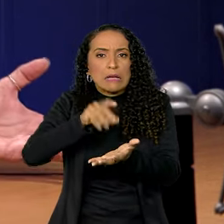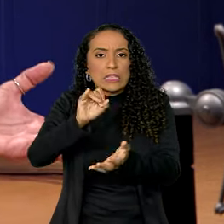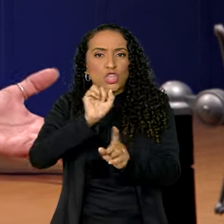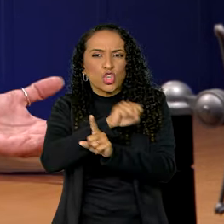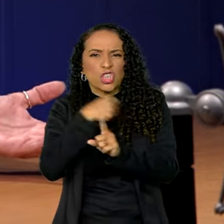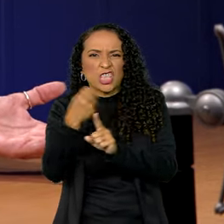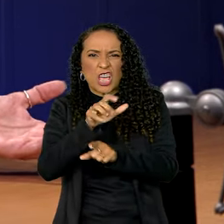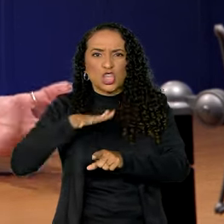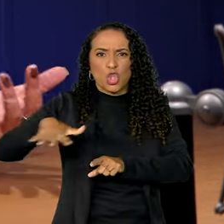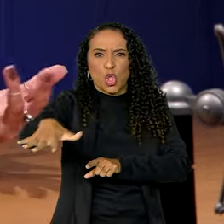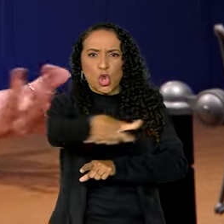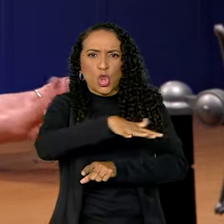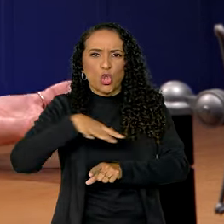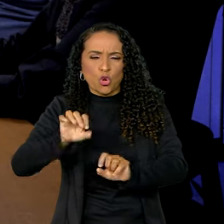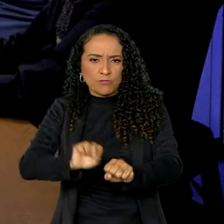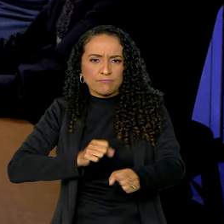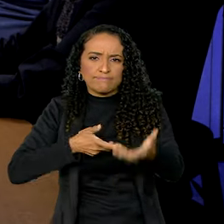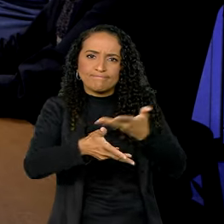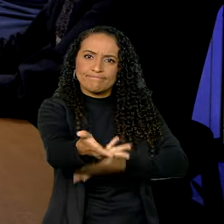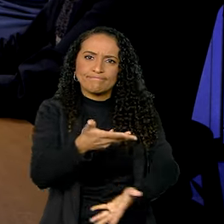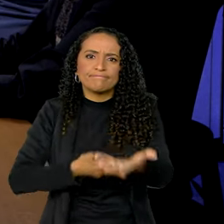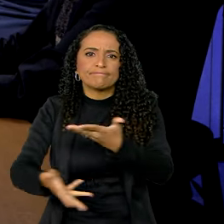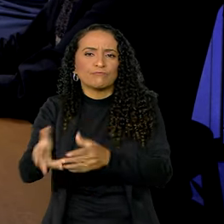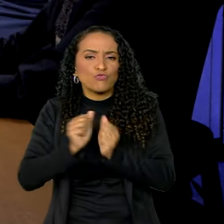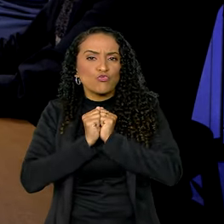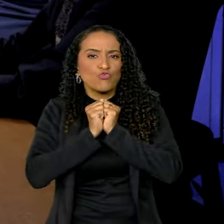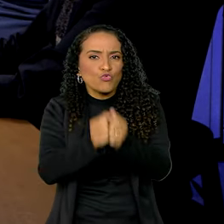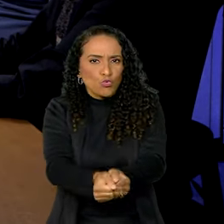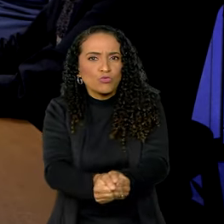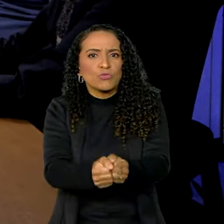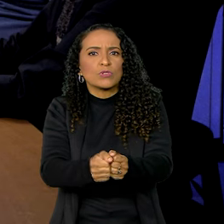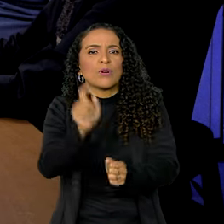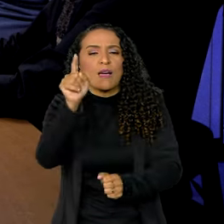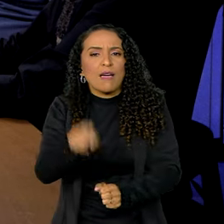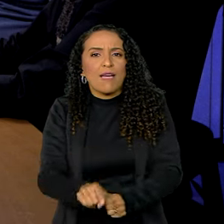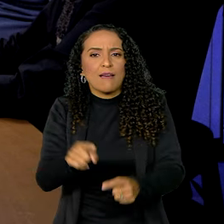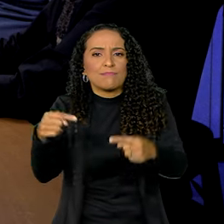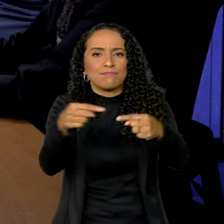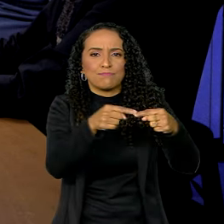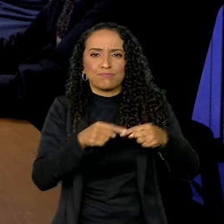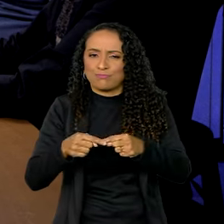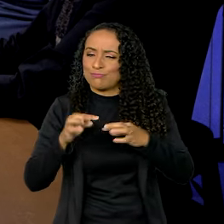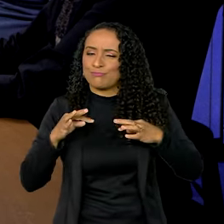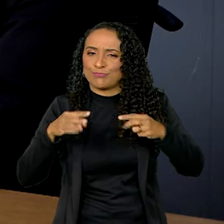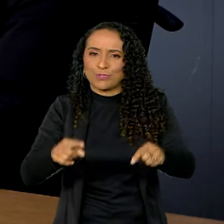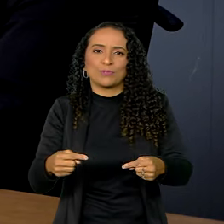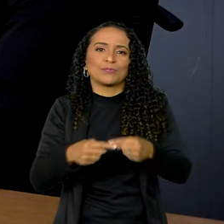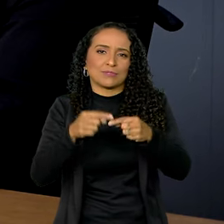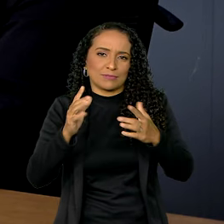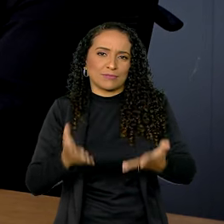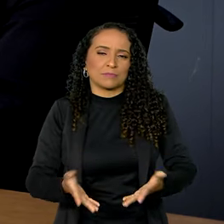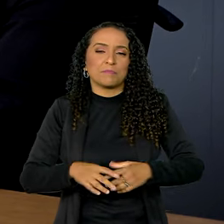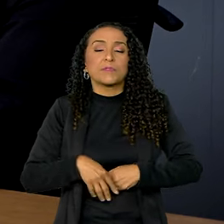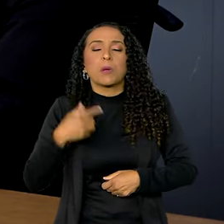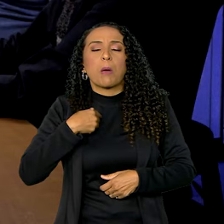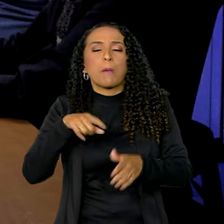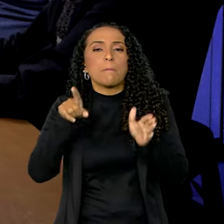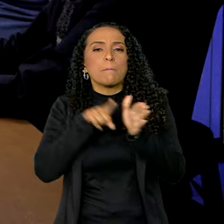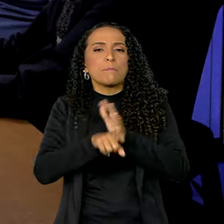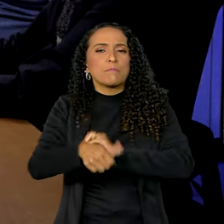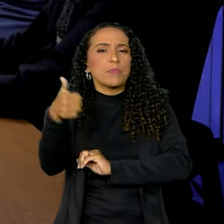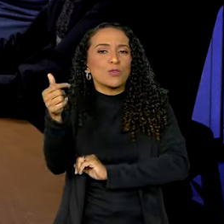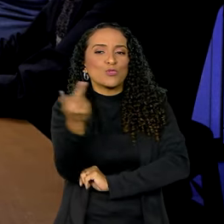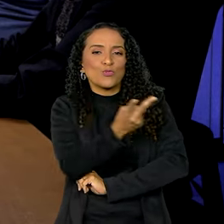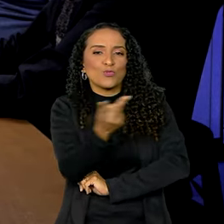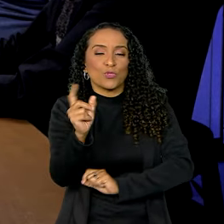sociedade como um todo tiver envolvida acho que é um ponto comum que todos entendem assim então a minha primeira pergunta para